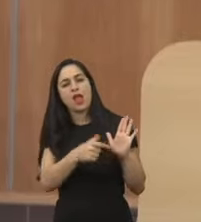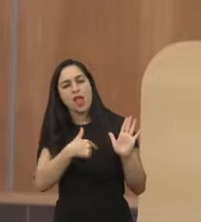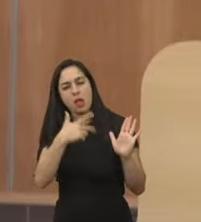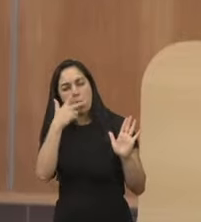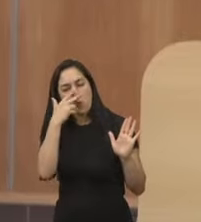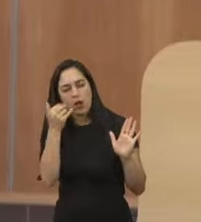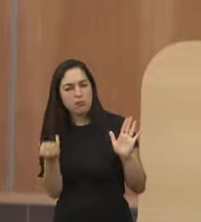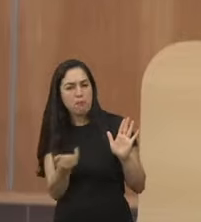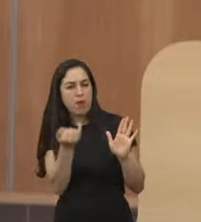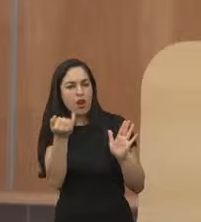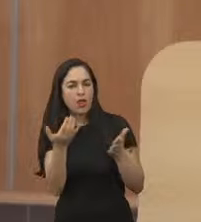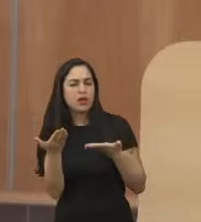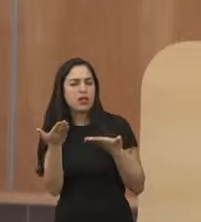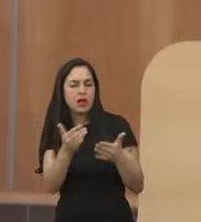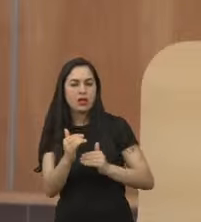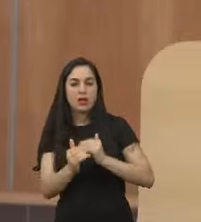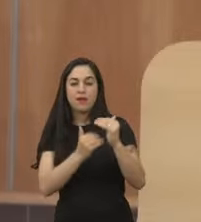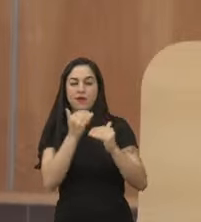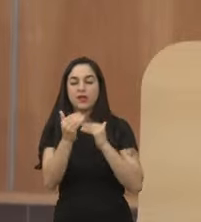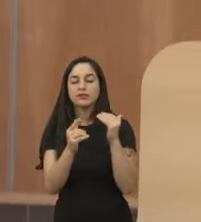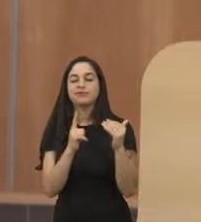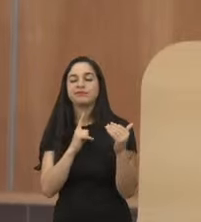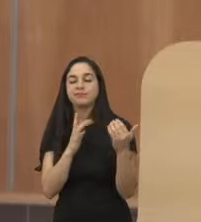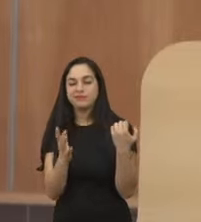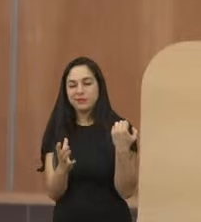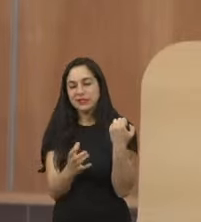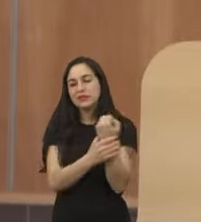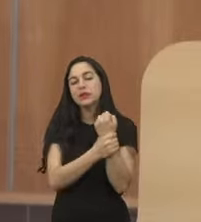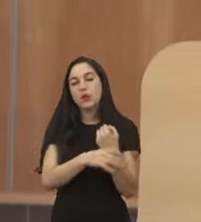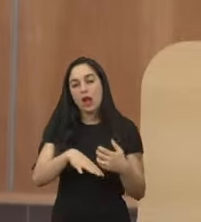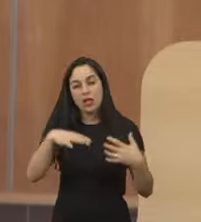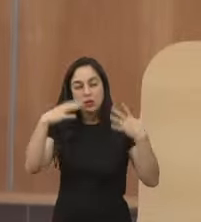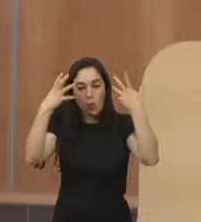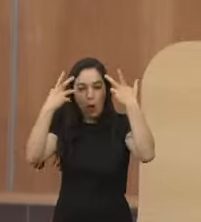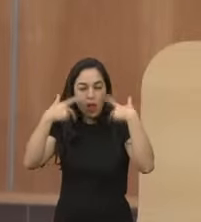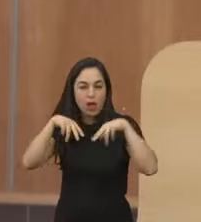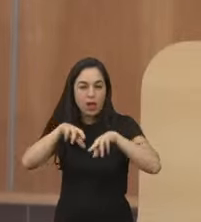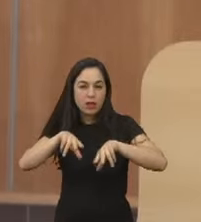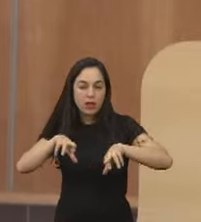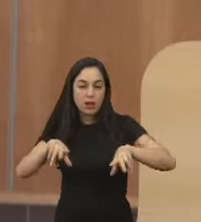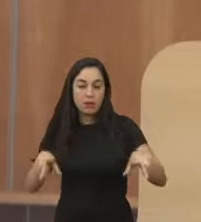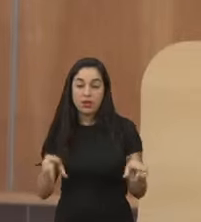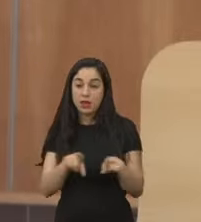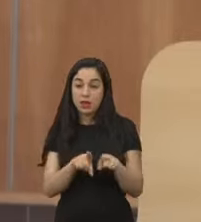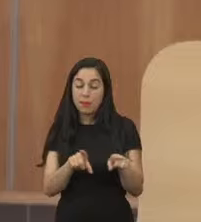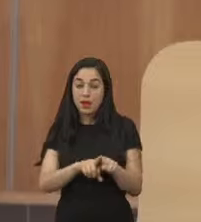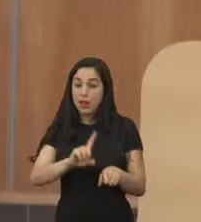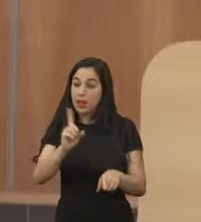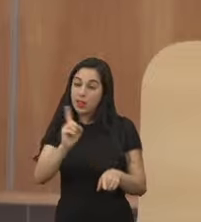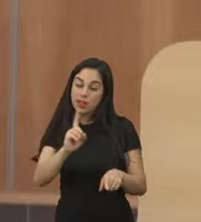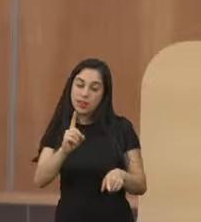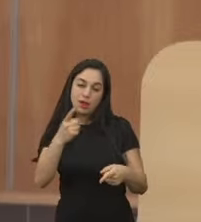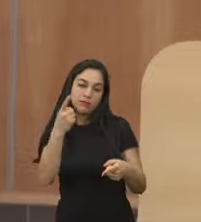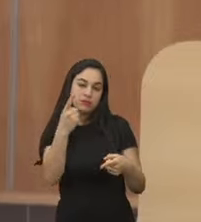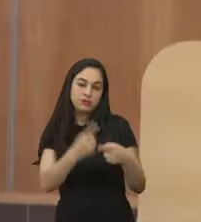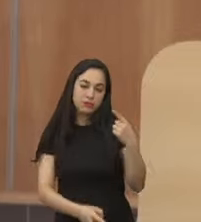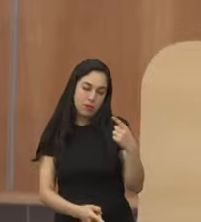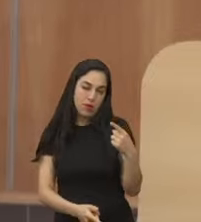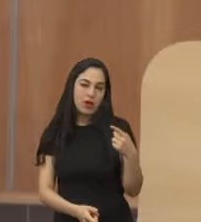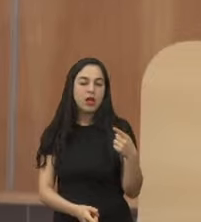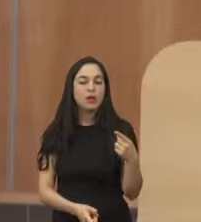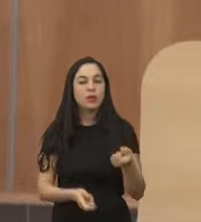avanços nesse tema, que garante a segurança dos animais, garante o bem-estar animal, ao mesmo tempo que não impede que os charreteiros mantenham uma cultura que eles já